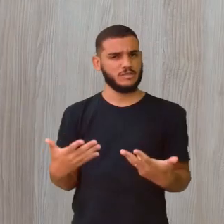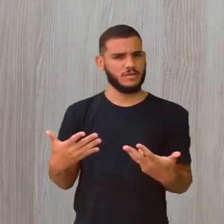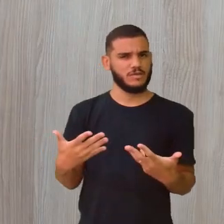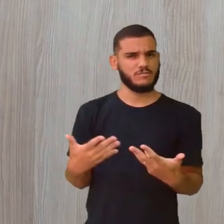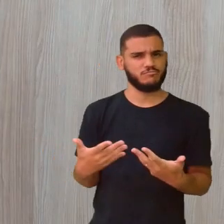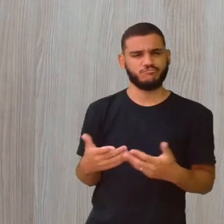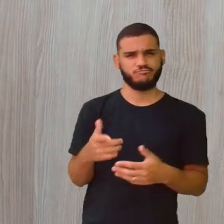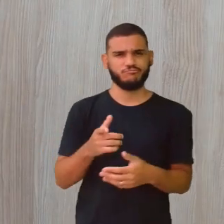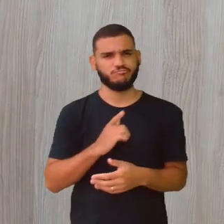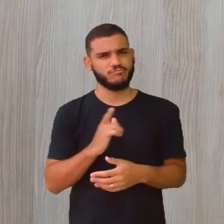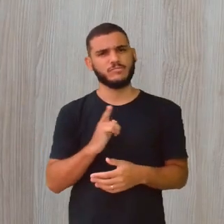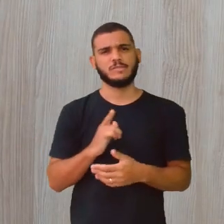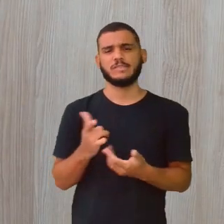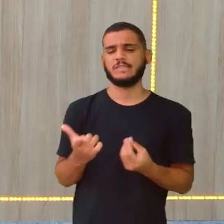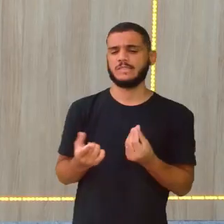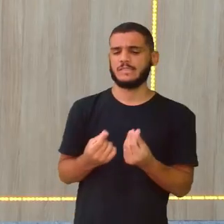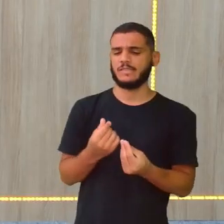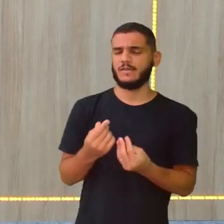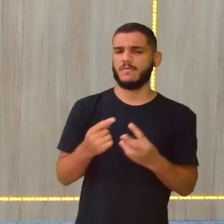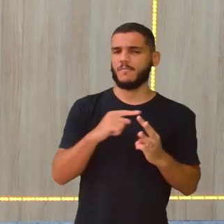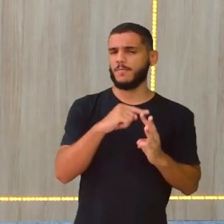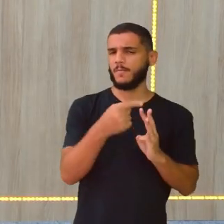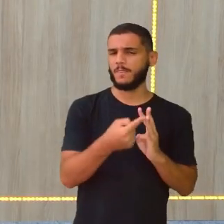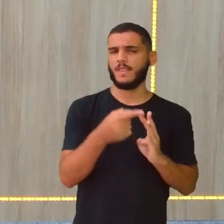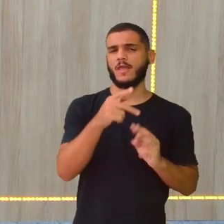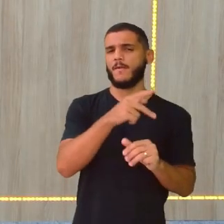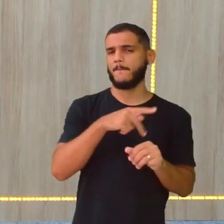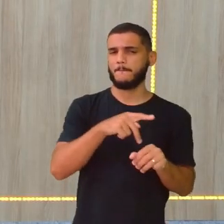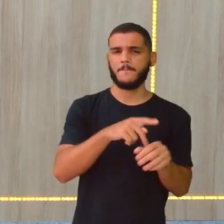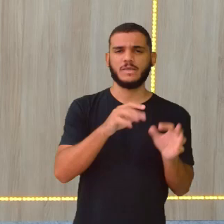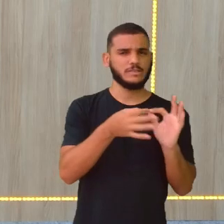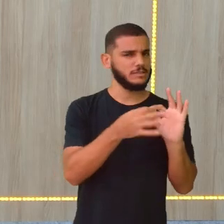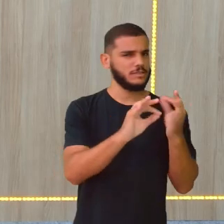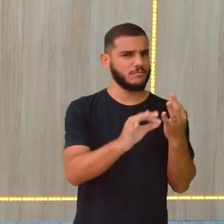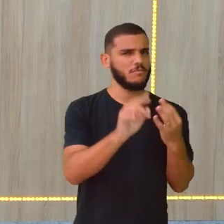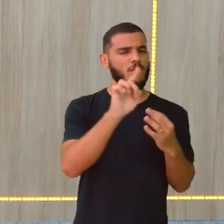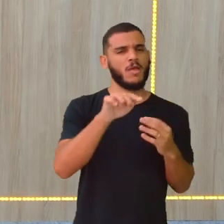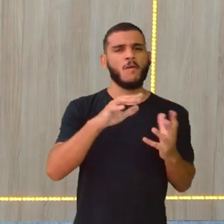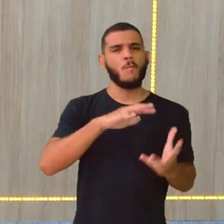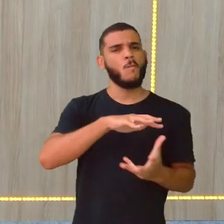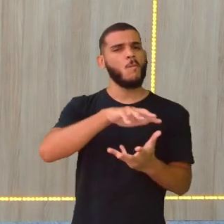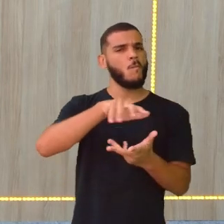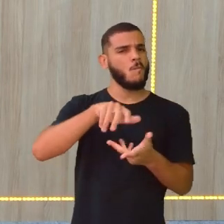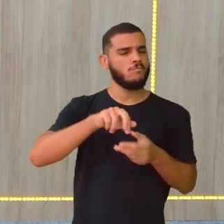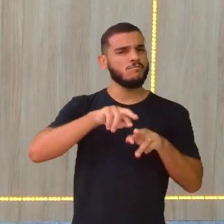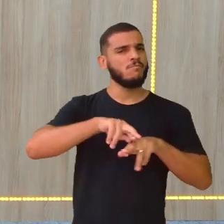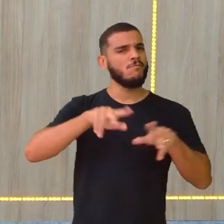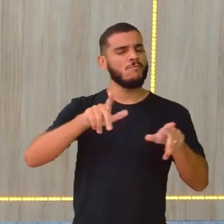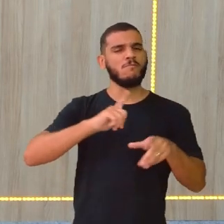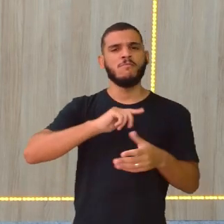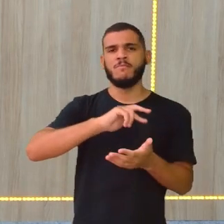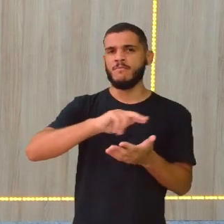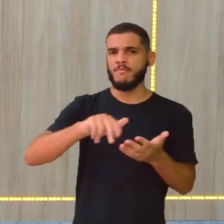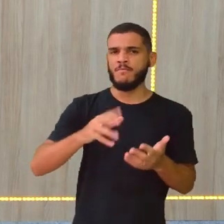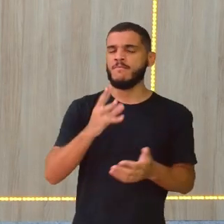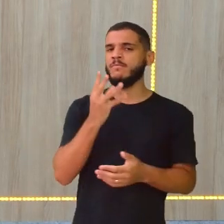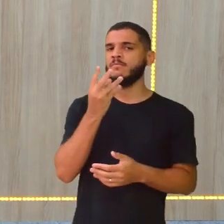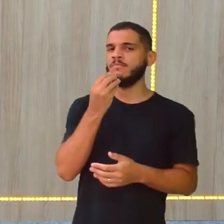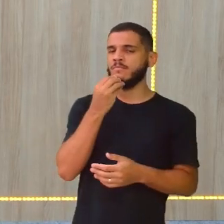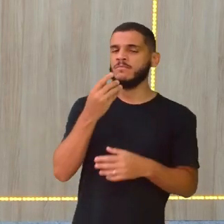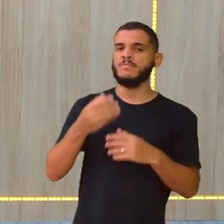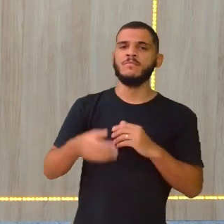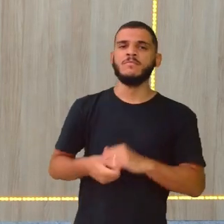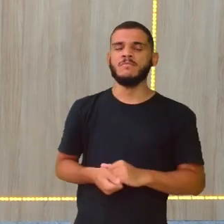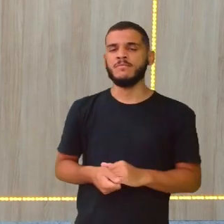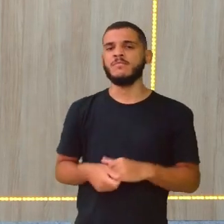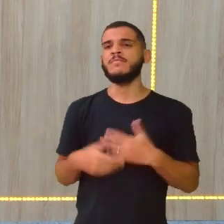misticismo. Eles vêm da Pérsia, Arábia. Será que esse mundo oriental, não é? Tem muito desses conhecimentos?